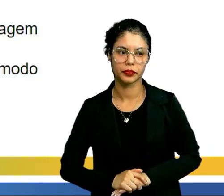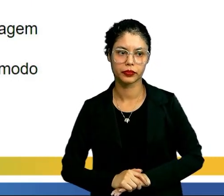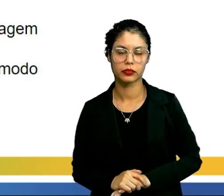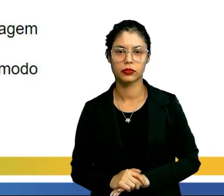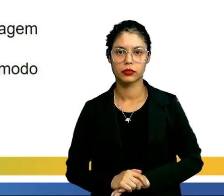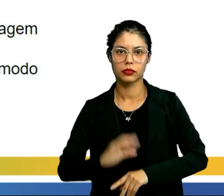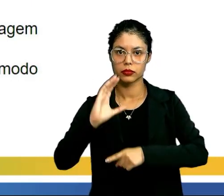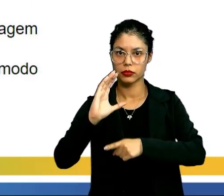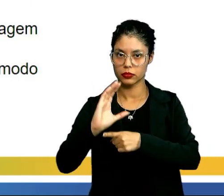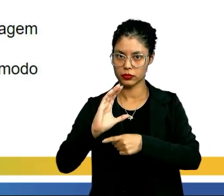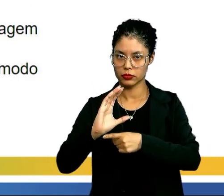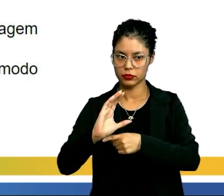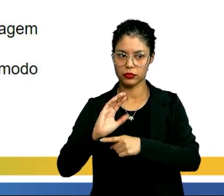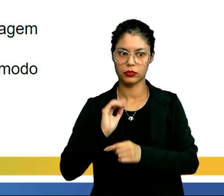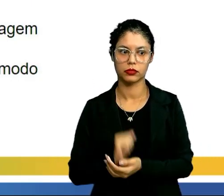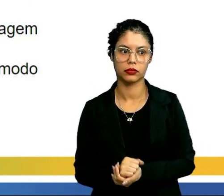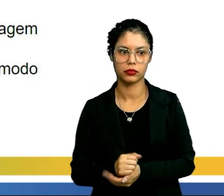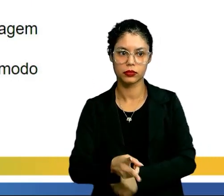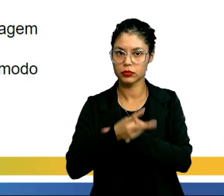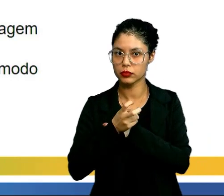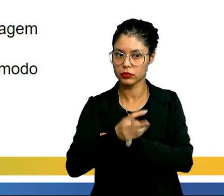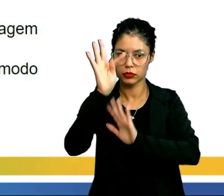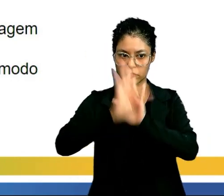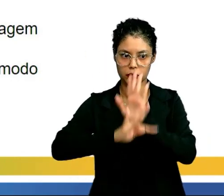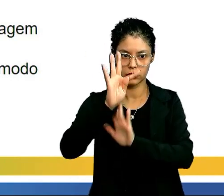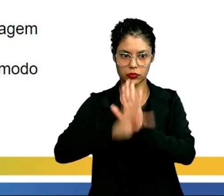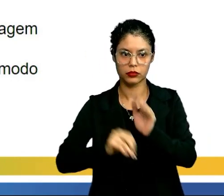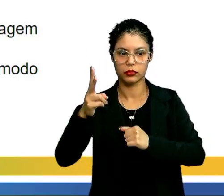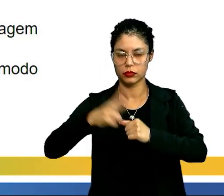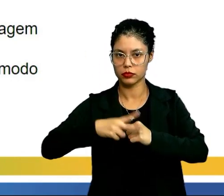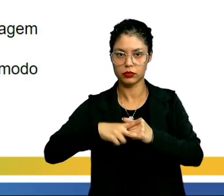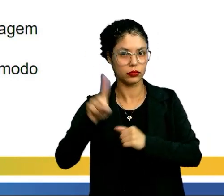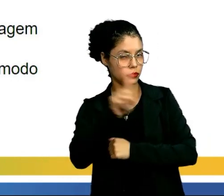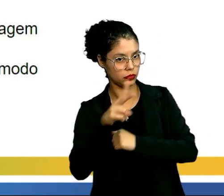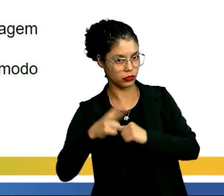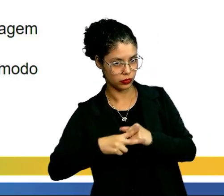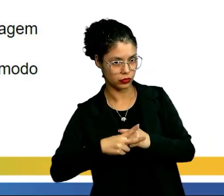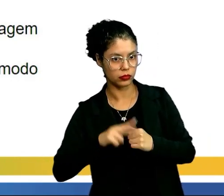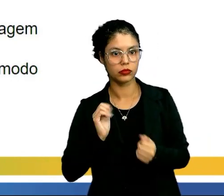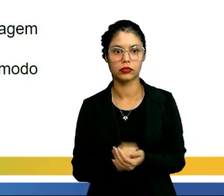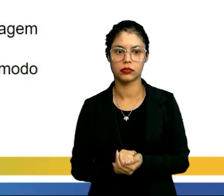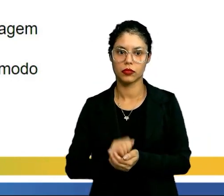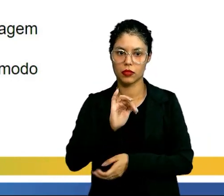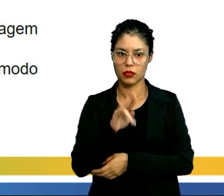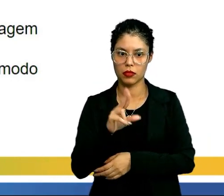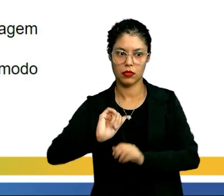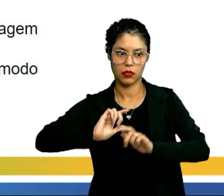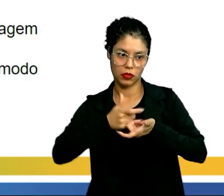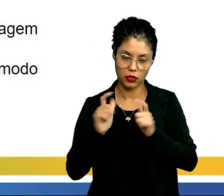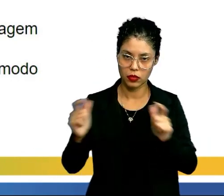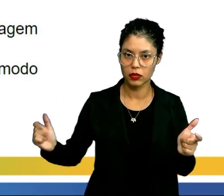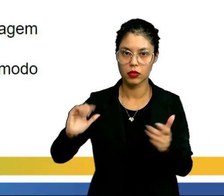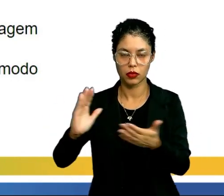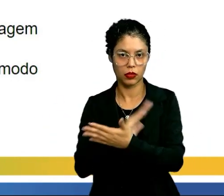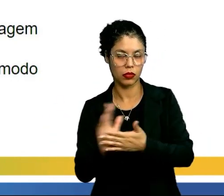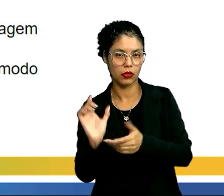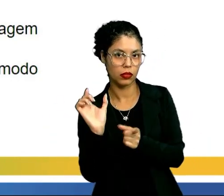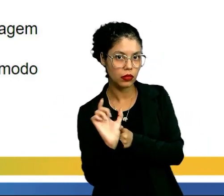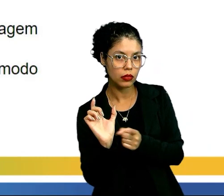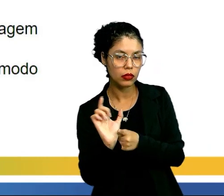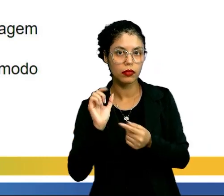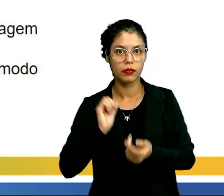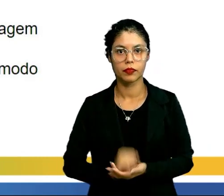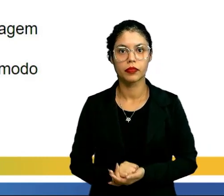proibição. Na letra C, a exploração de textos verbais e não verbais, a ênfase no tamanho de